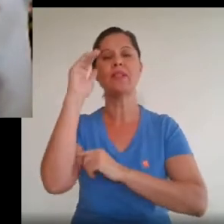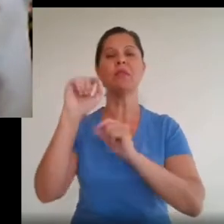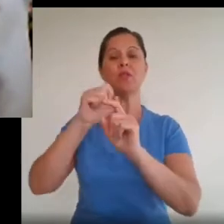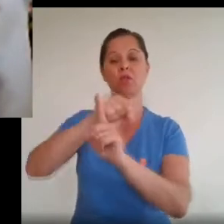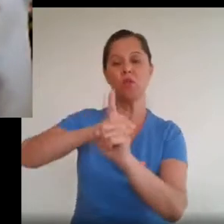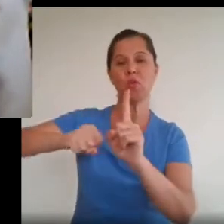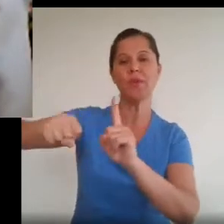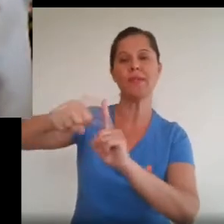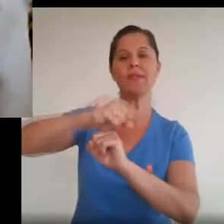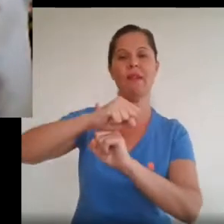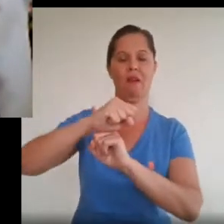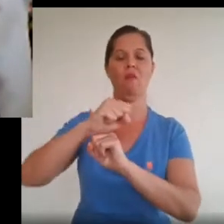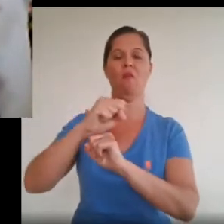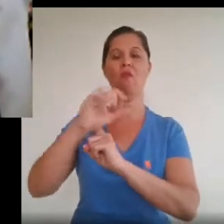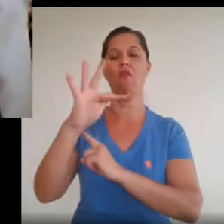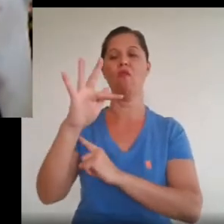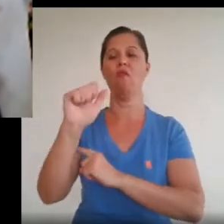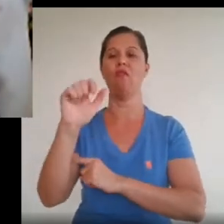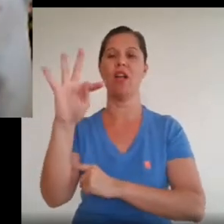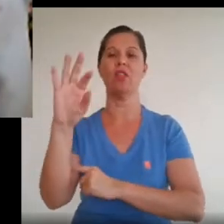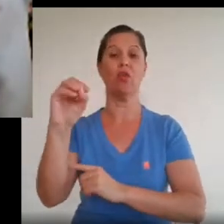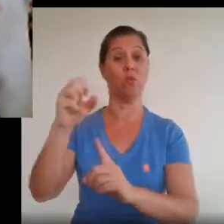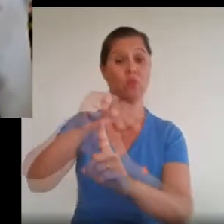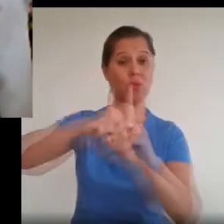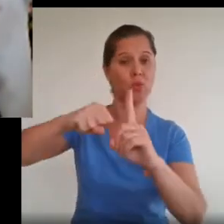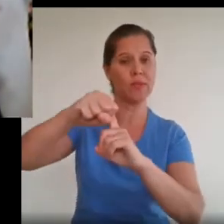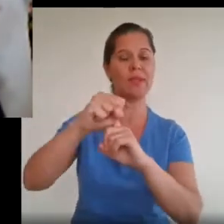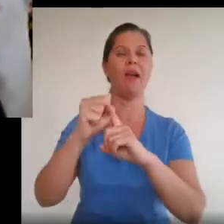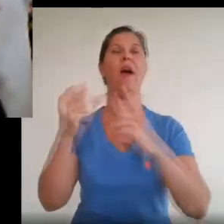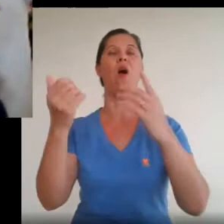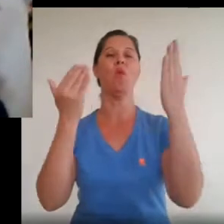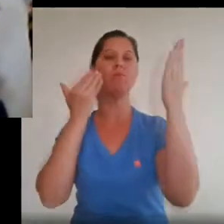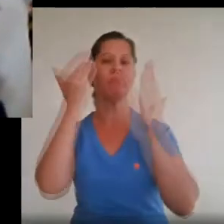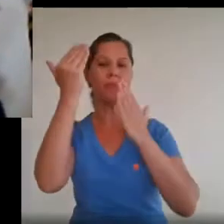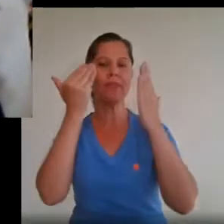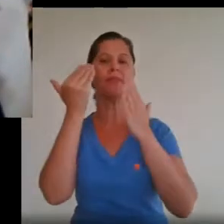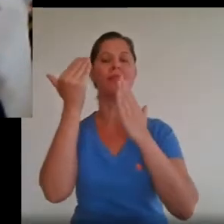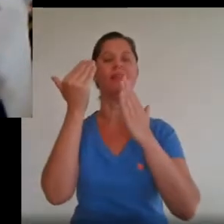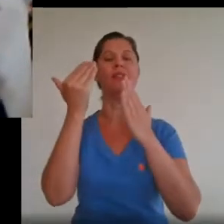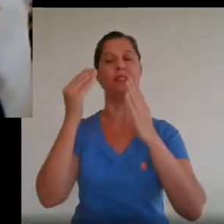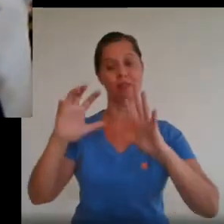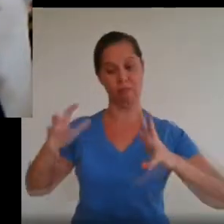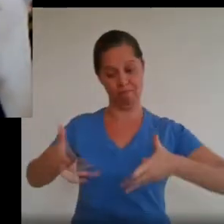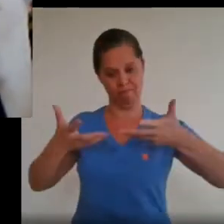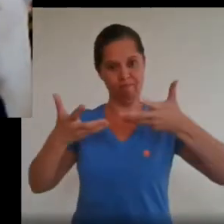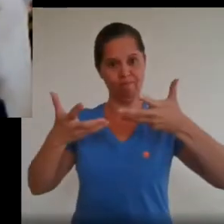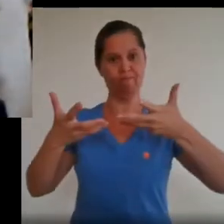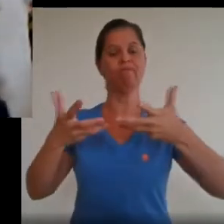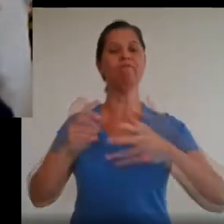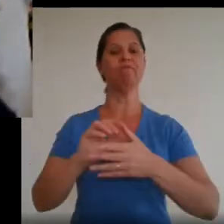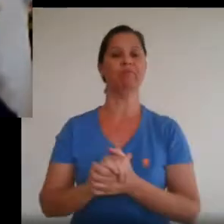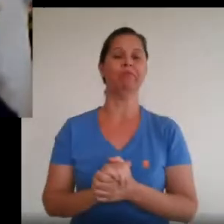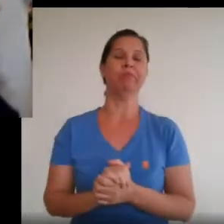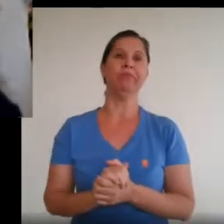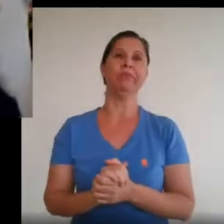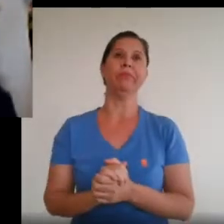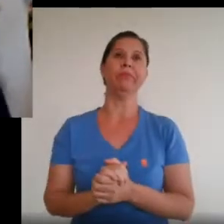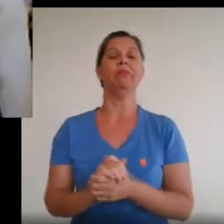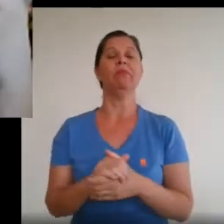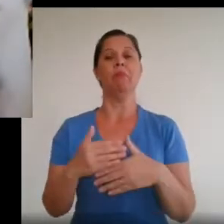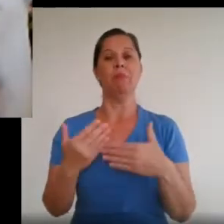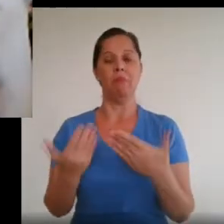interpretação sociológica dos fatos sociais e das questões psíquicas, né, que nos chegam.